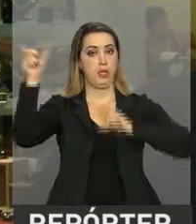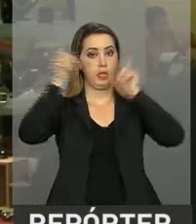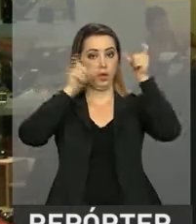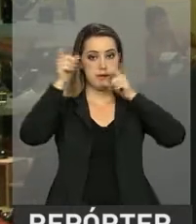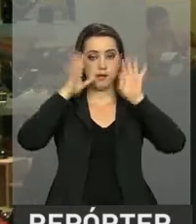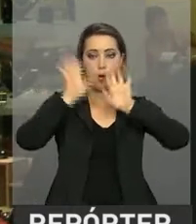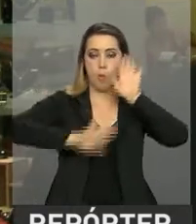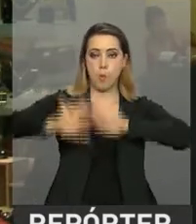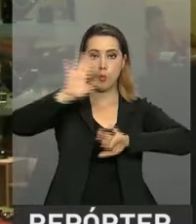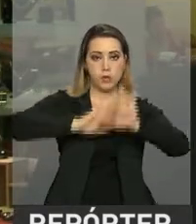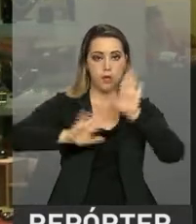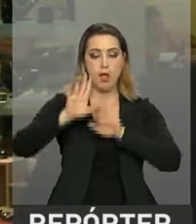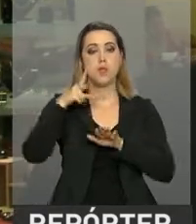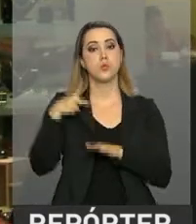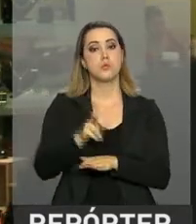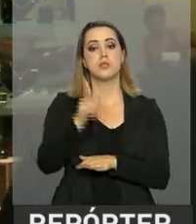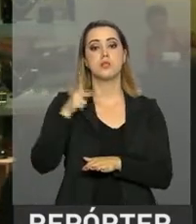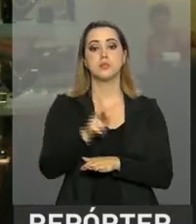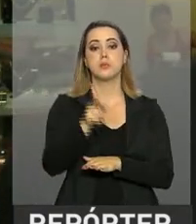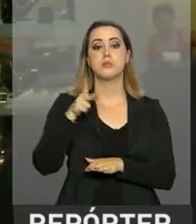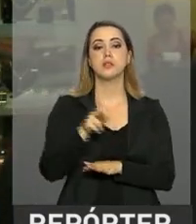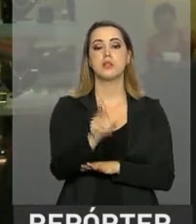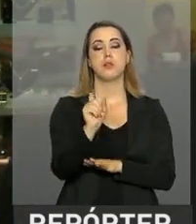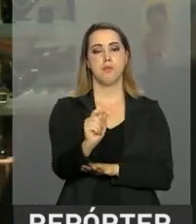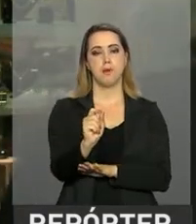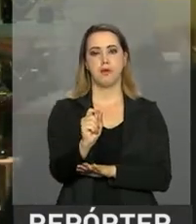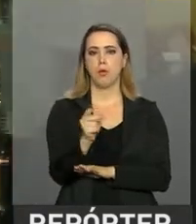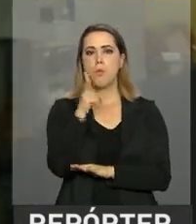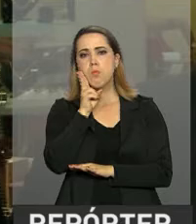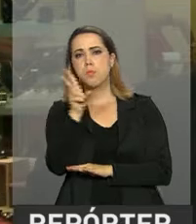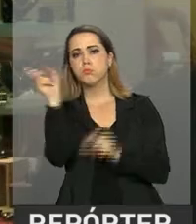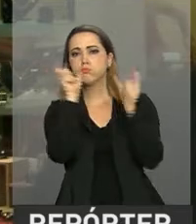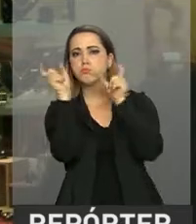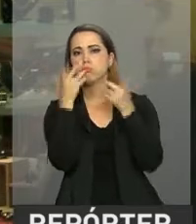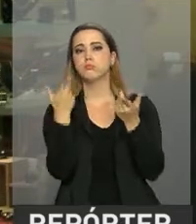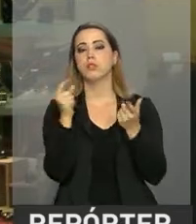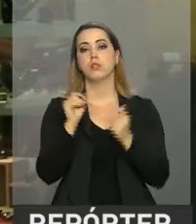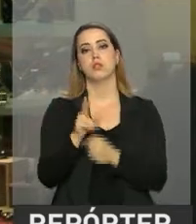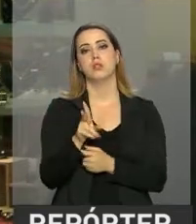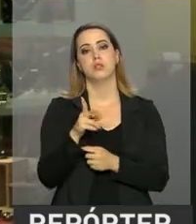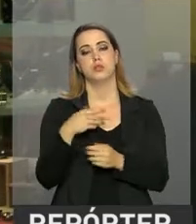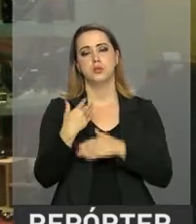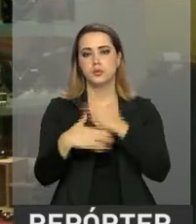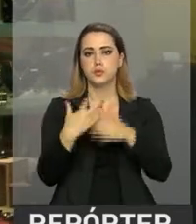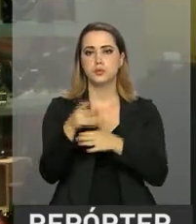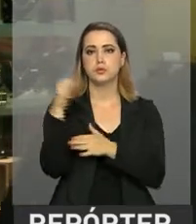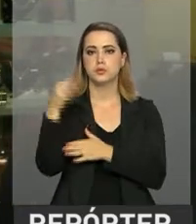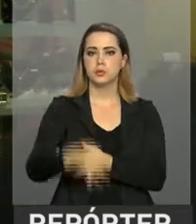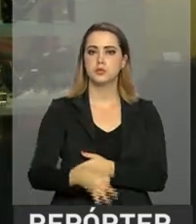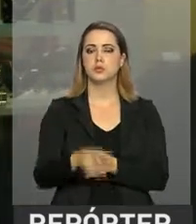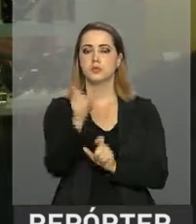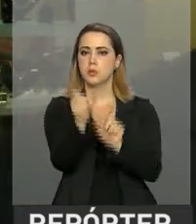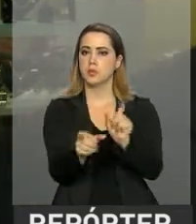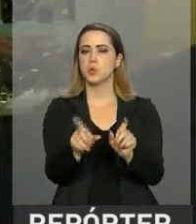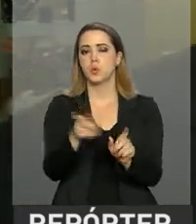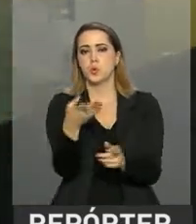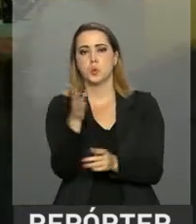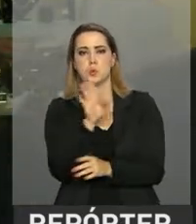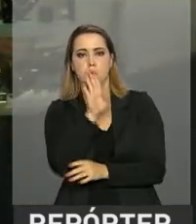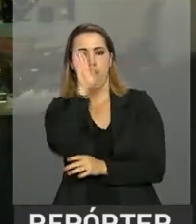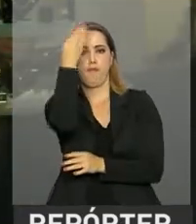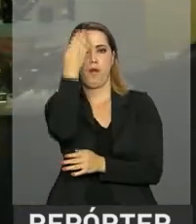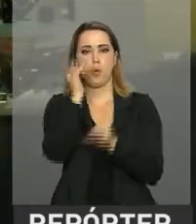não pode abrir mão nunca e monitoramento constante a gente continua de olho para saber se de fato o consumidor está sendo enganado